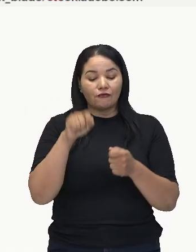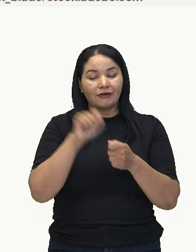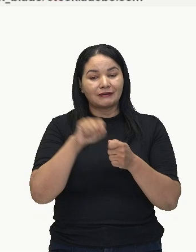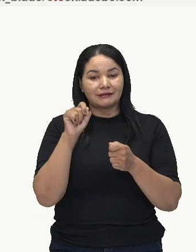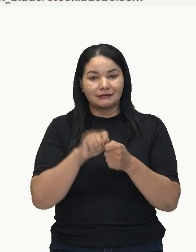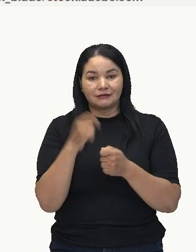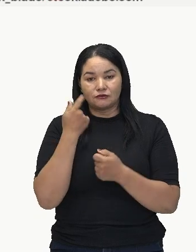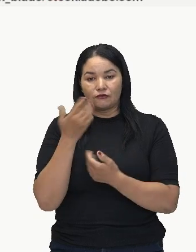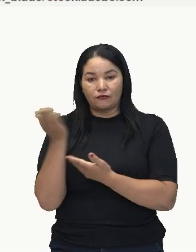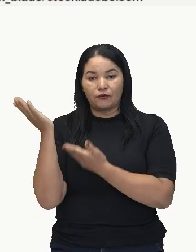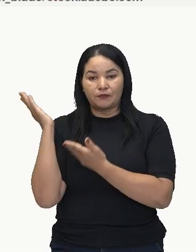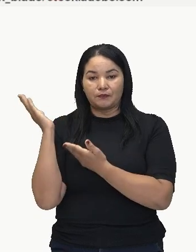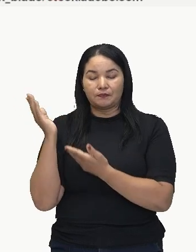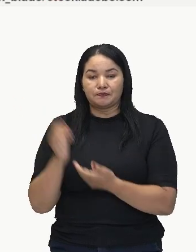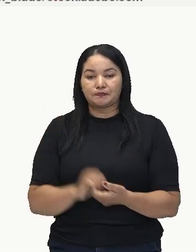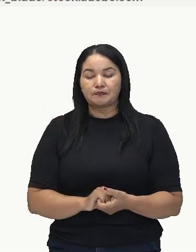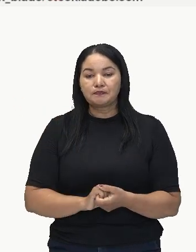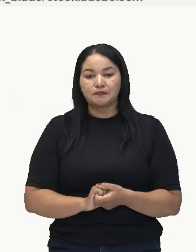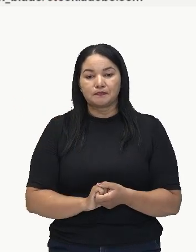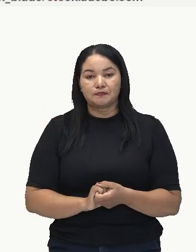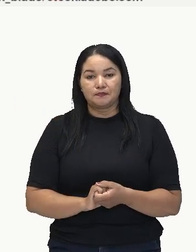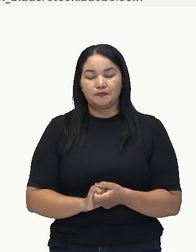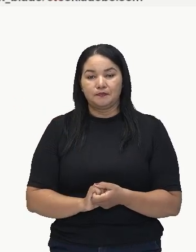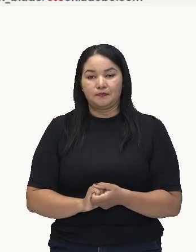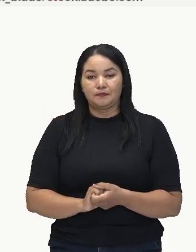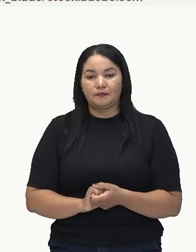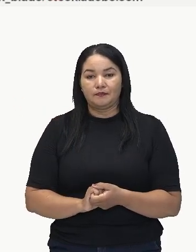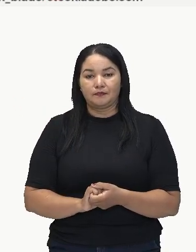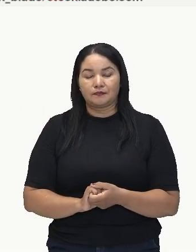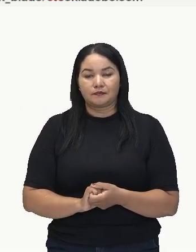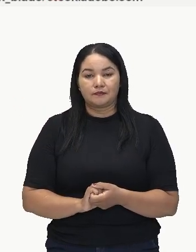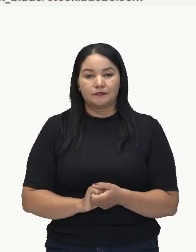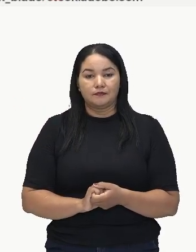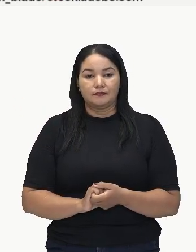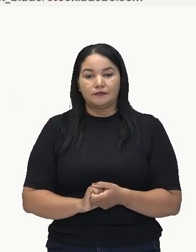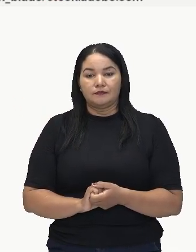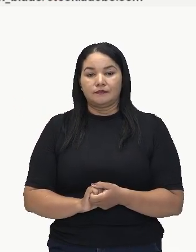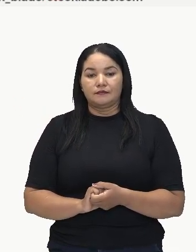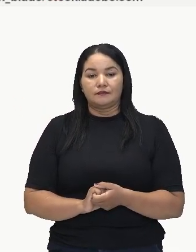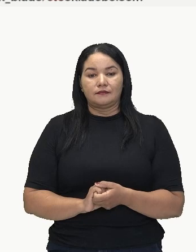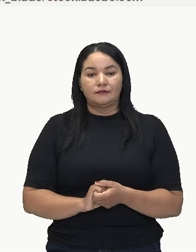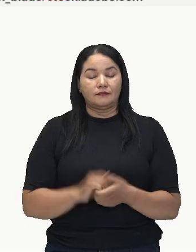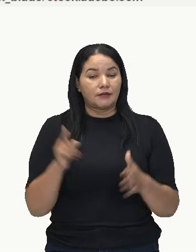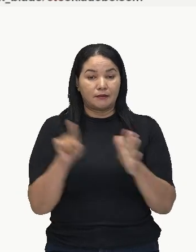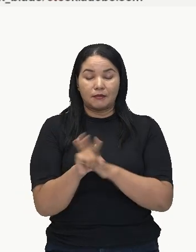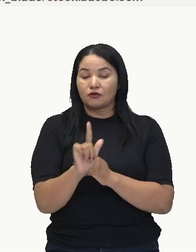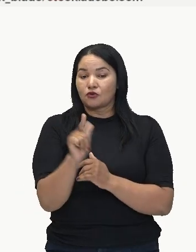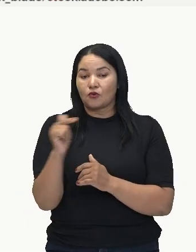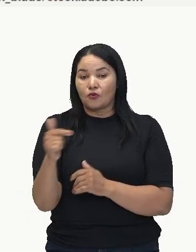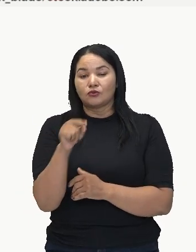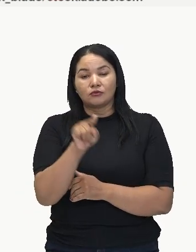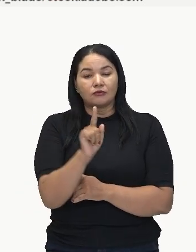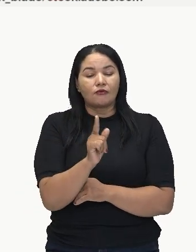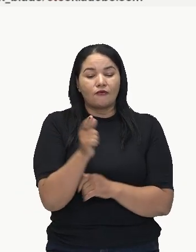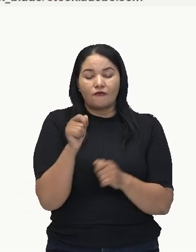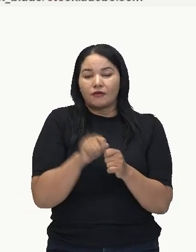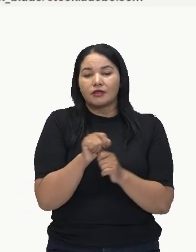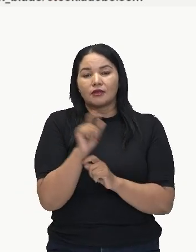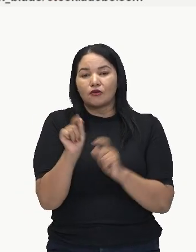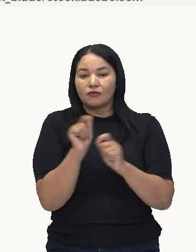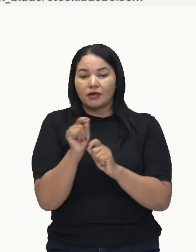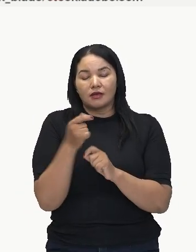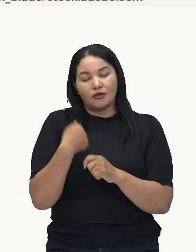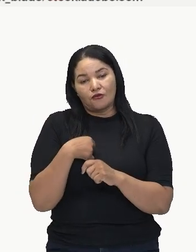ahorita mesmo. Ela pode dar essa frase. Que tu harás? El café. Lo